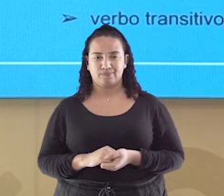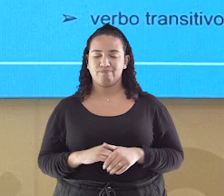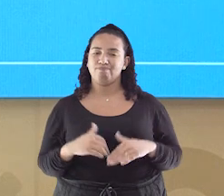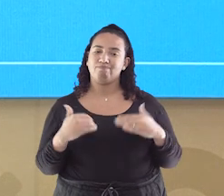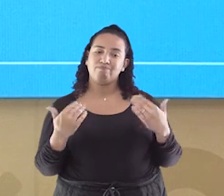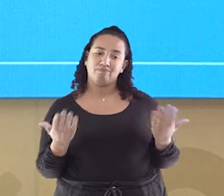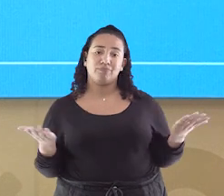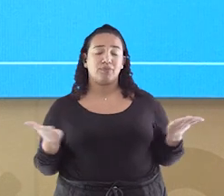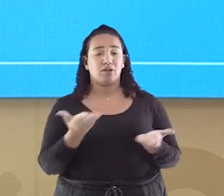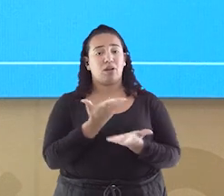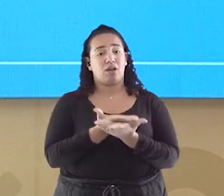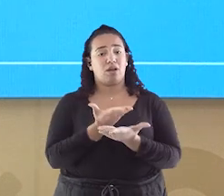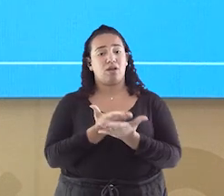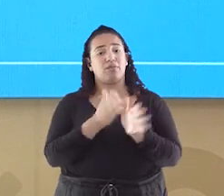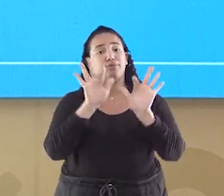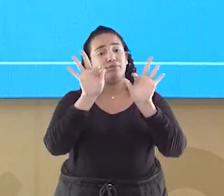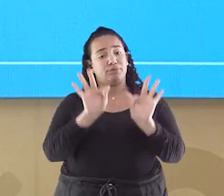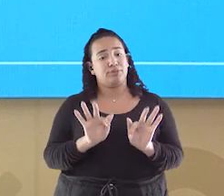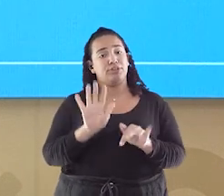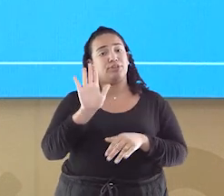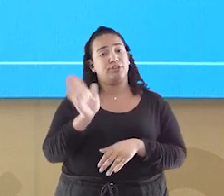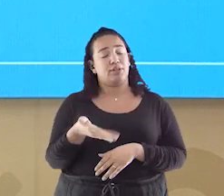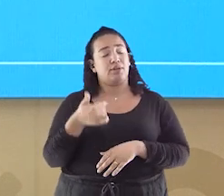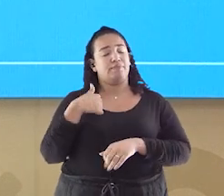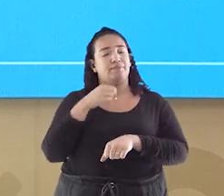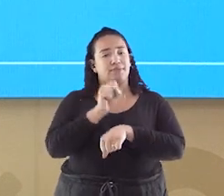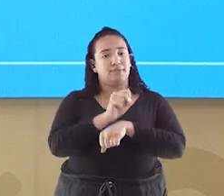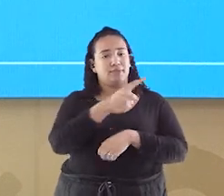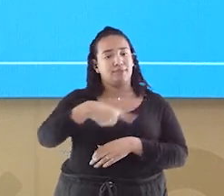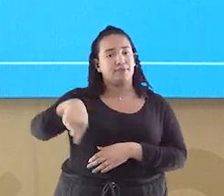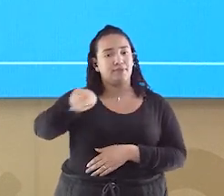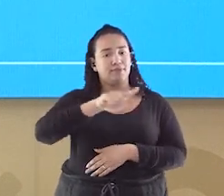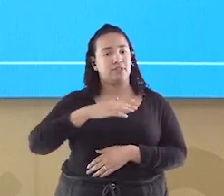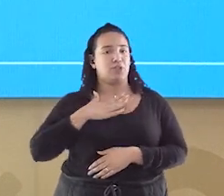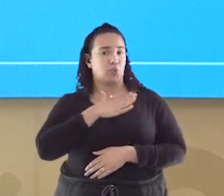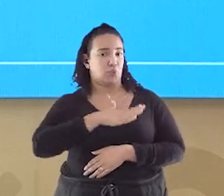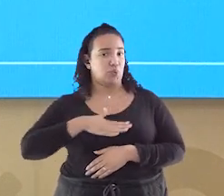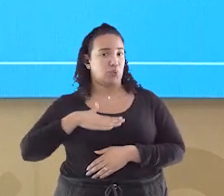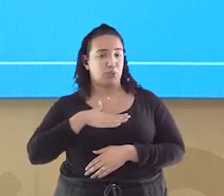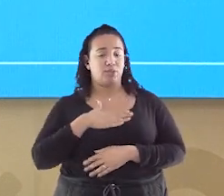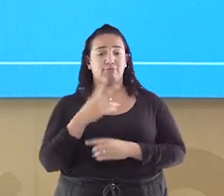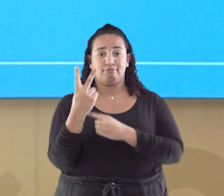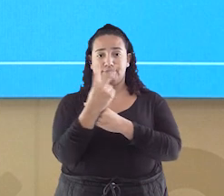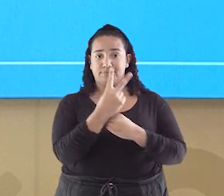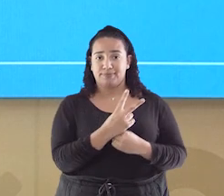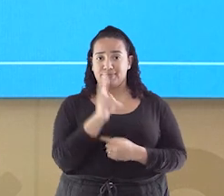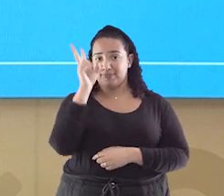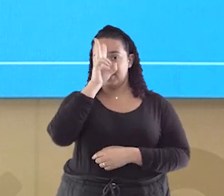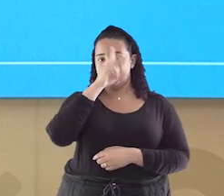Bem, nossa aula chegou ao fim. Espero que vocês tenham gostado. Fiquem